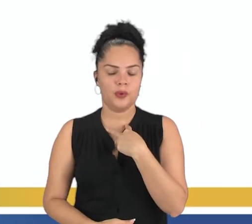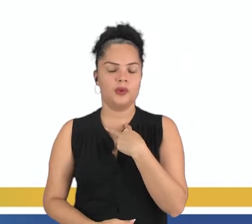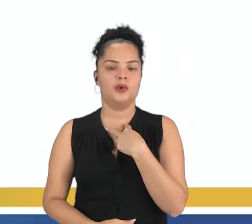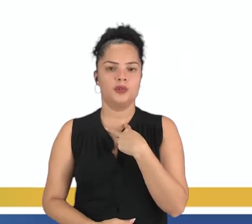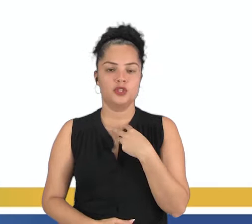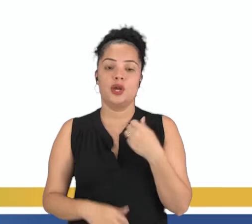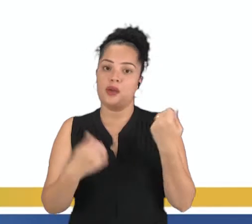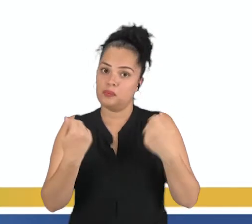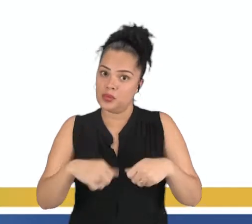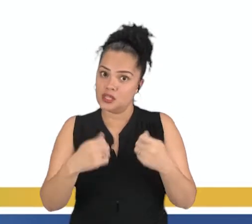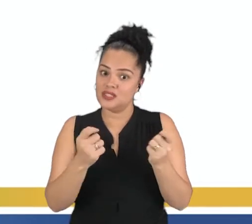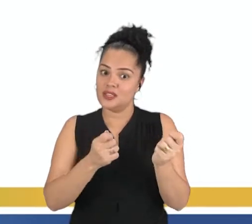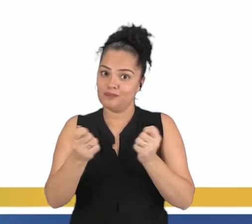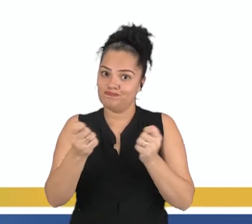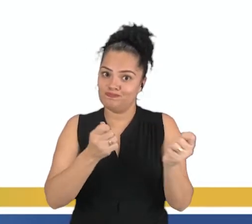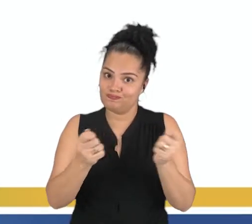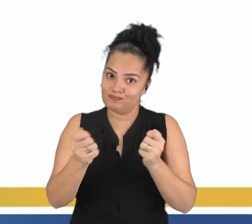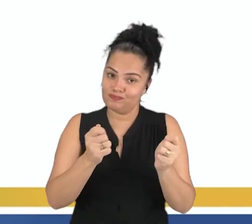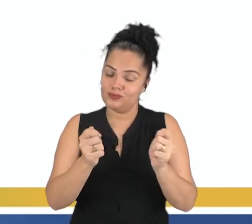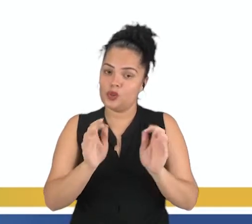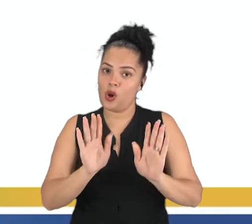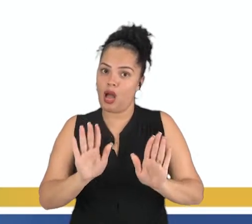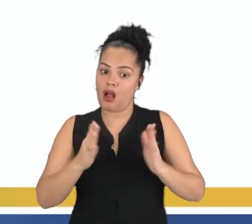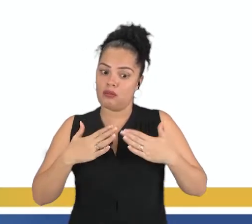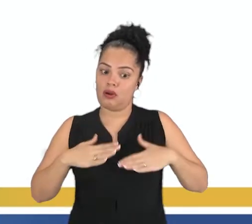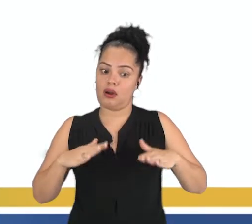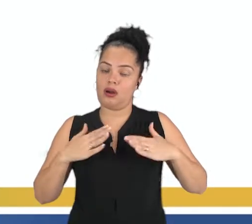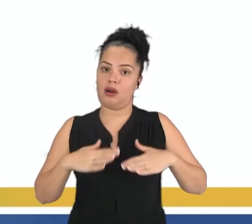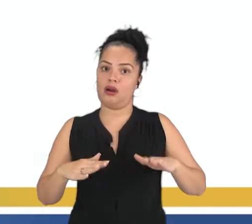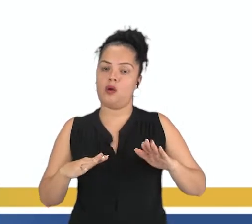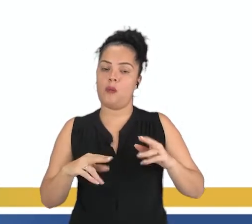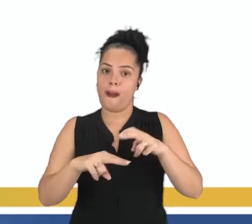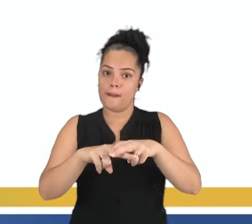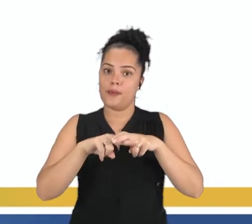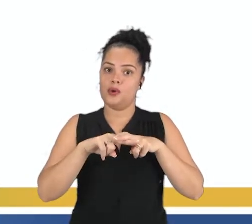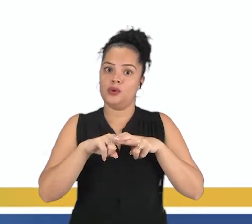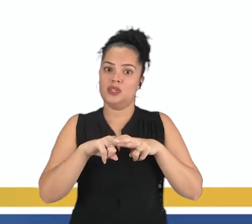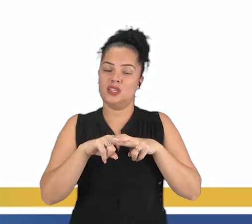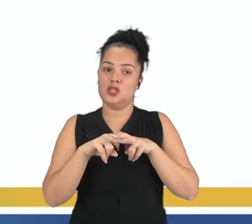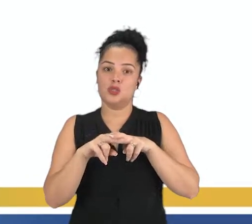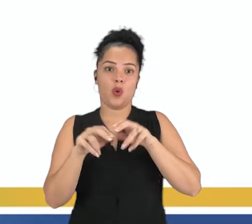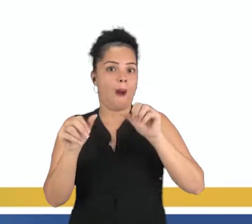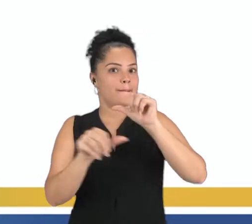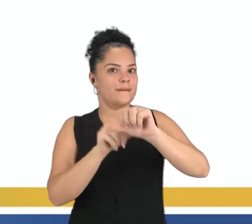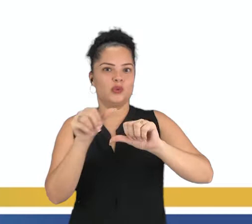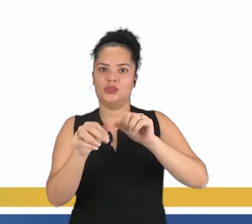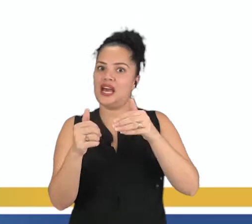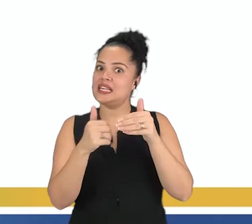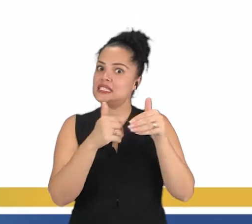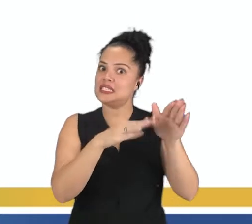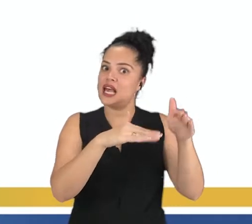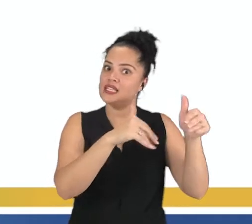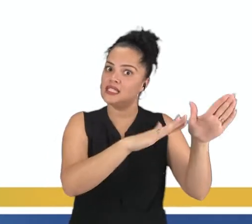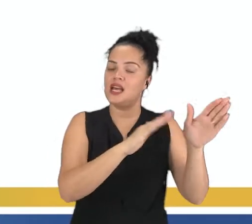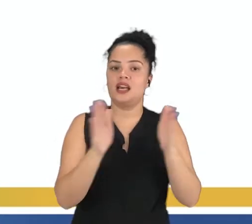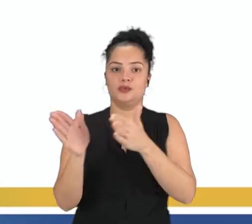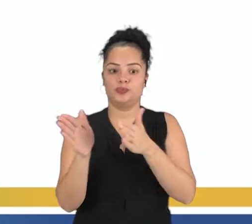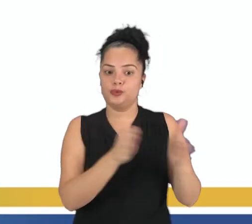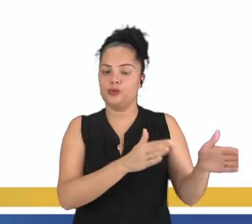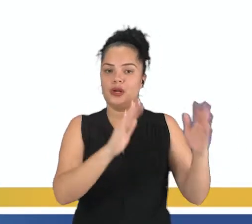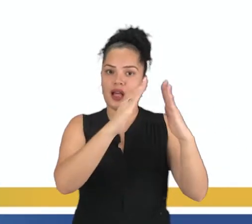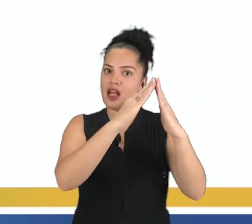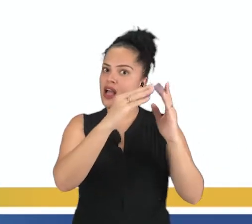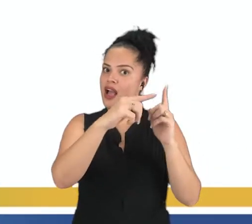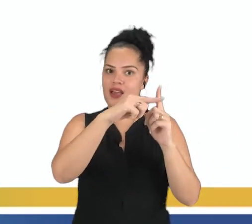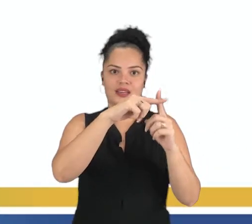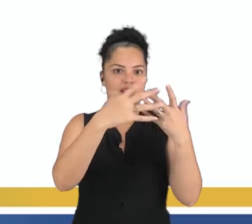ser controlada. Por isso a dança acaba saindo de dentro das igrejas, perdendo esse caráter ritualístico,